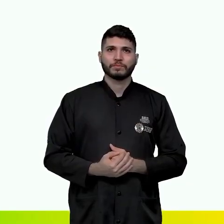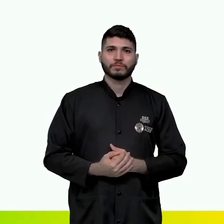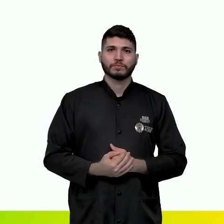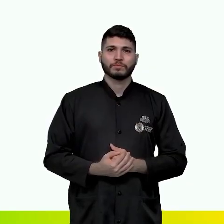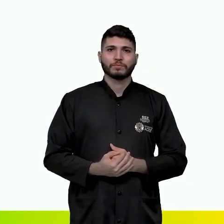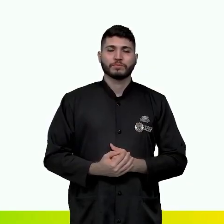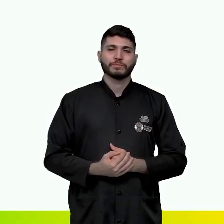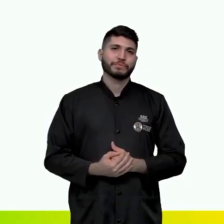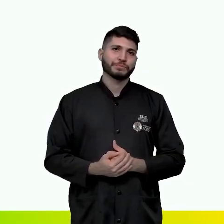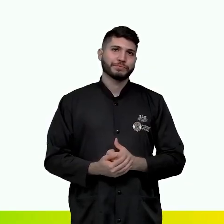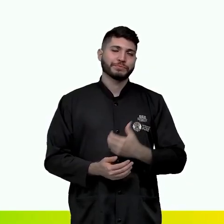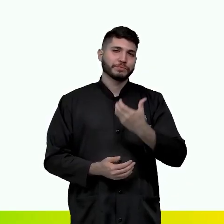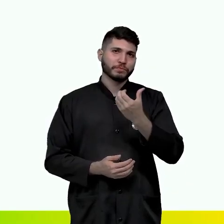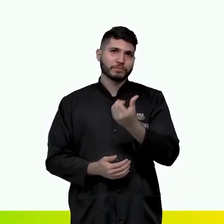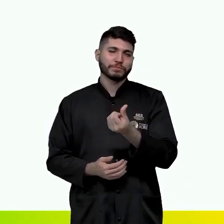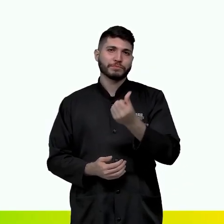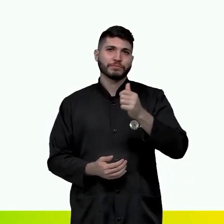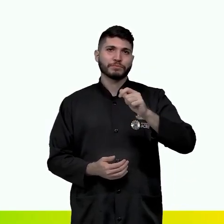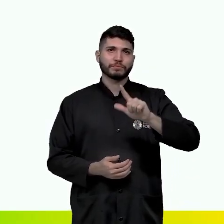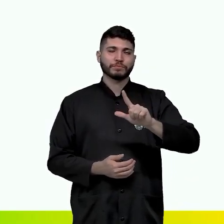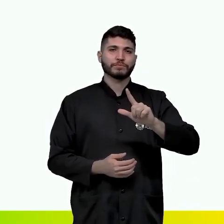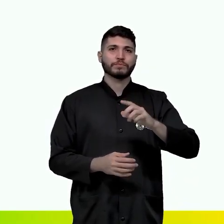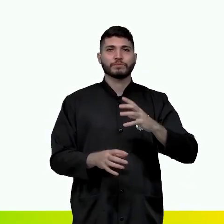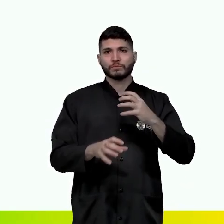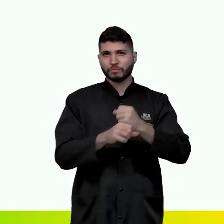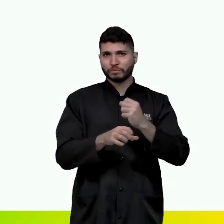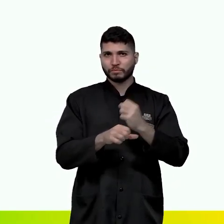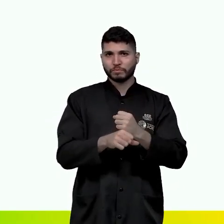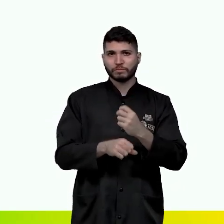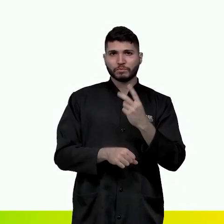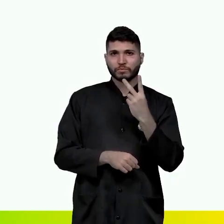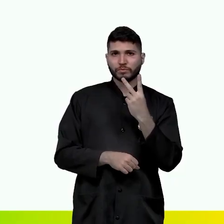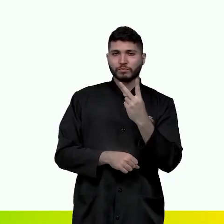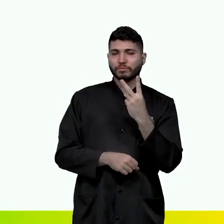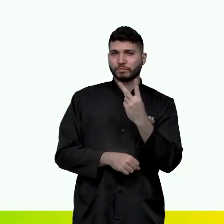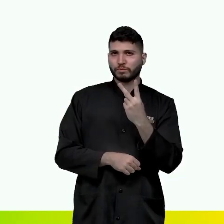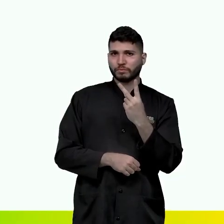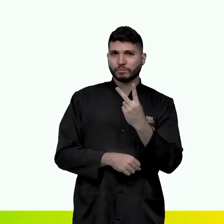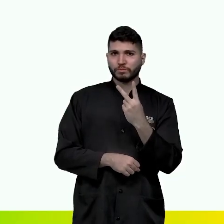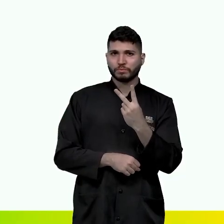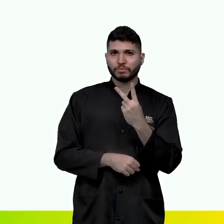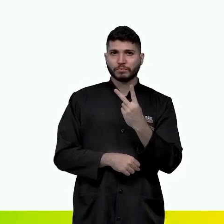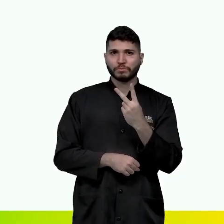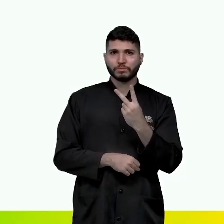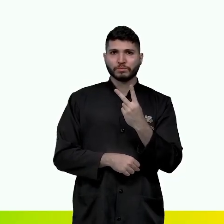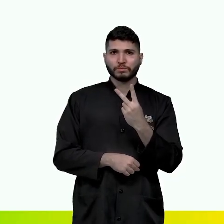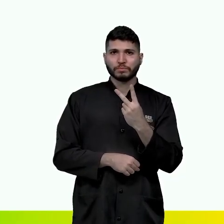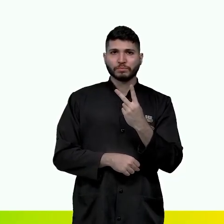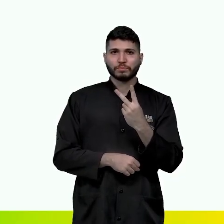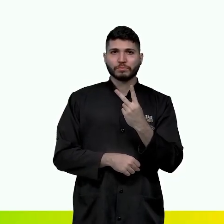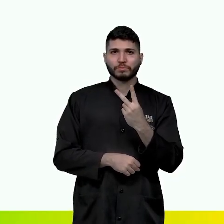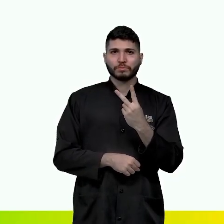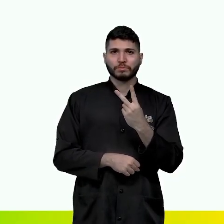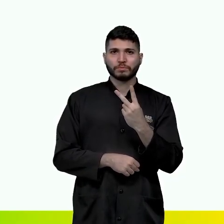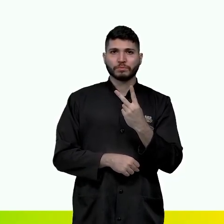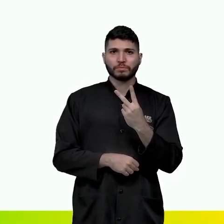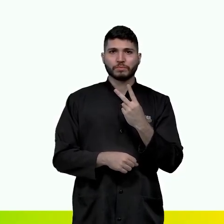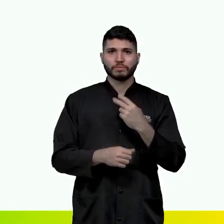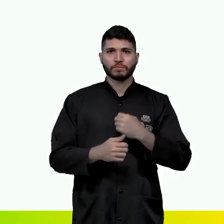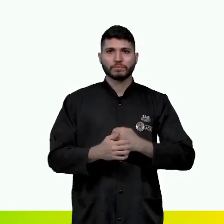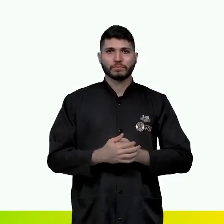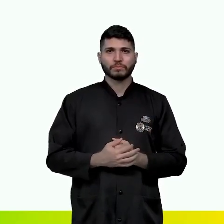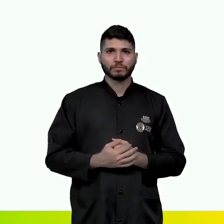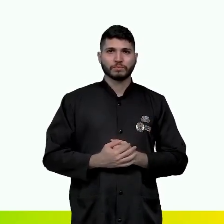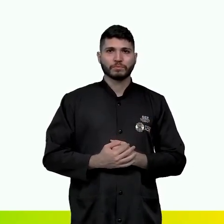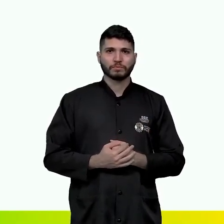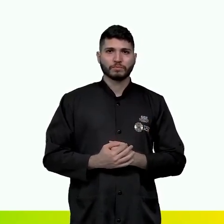Agora, você soma as duas áreas. Essa área aqui e essa área